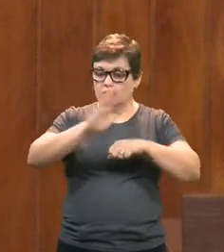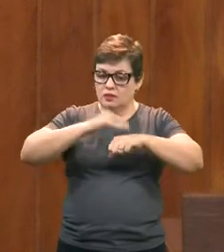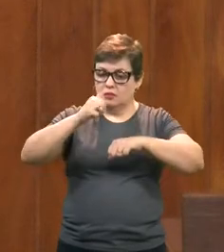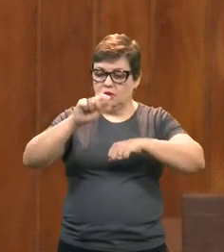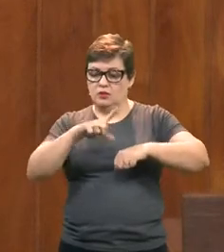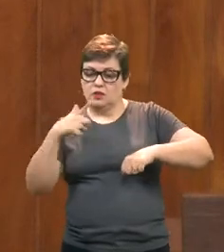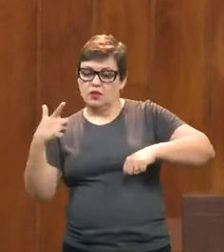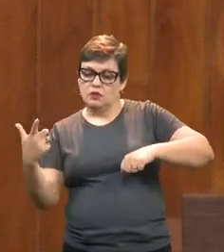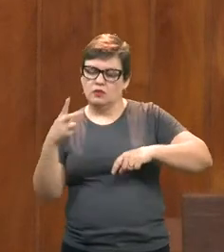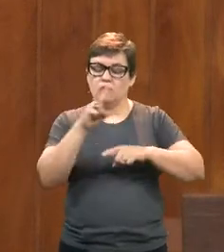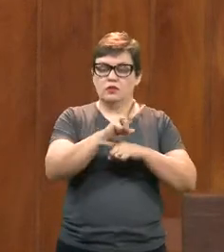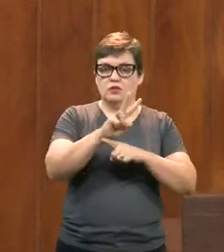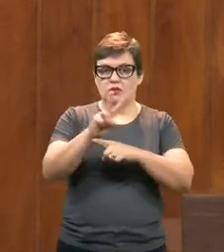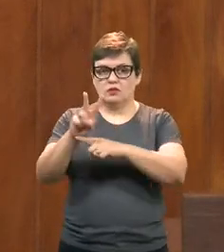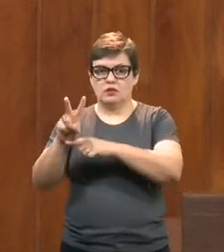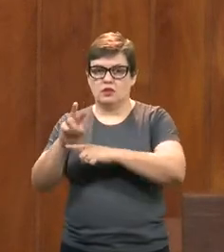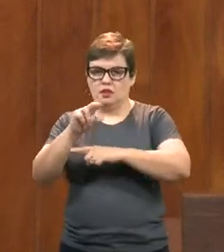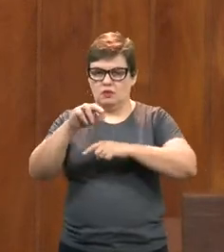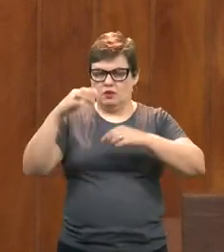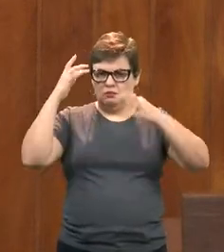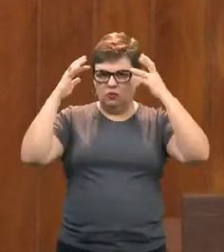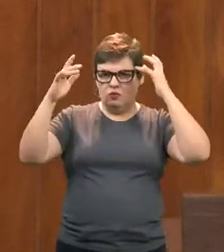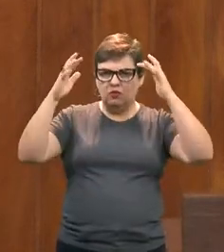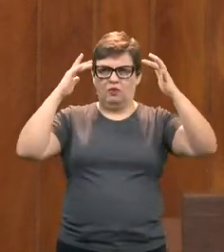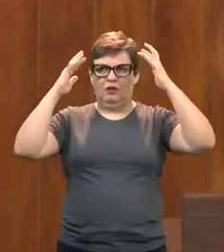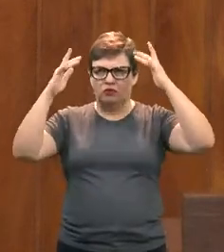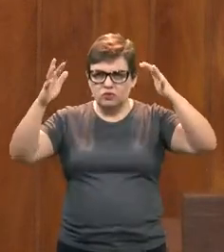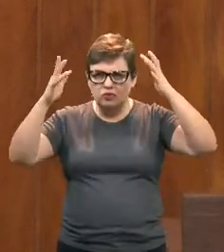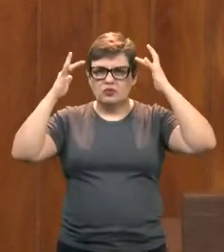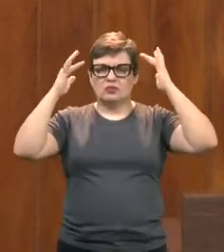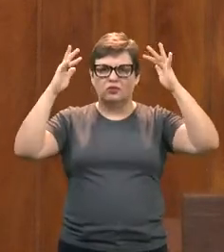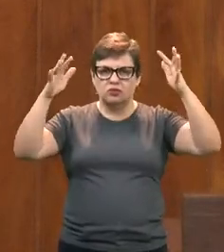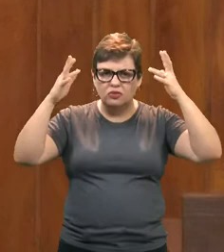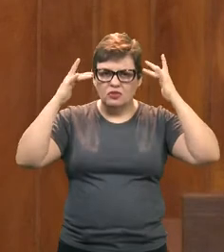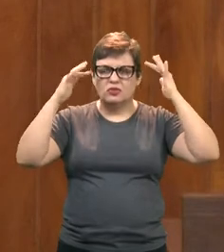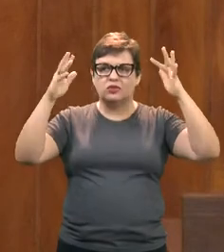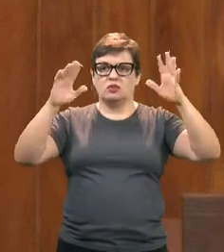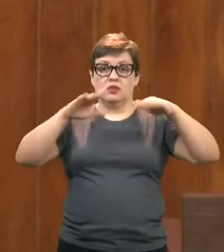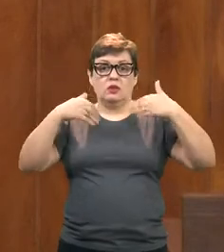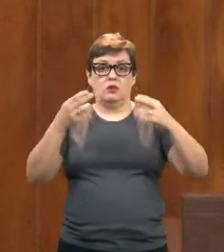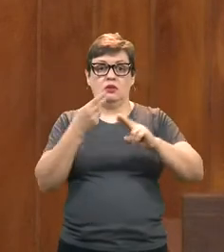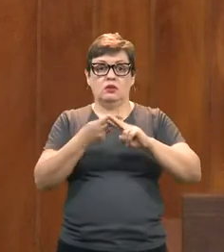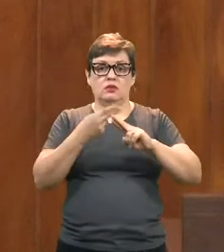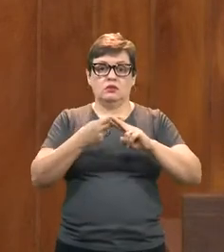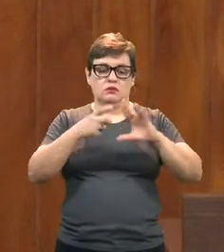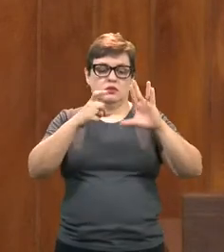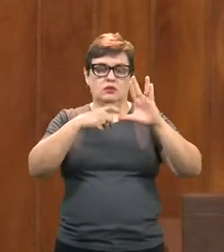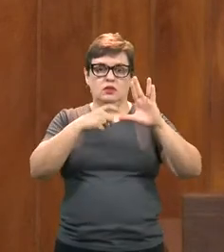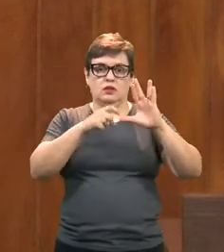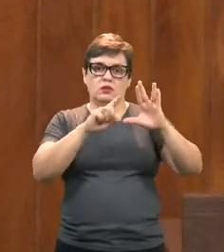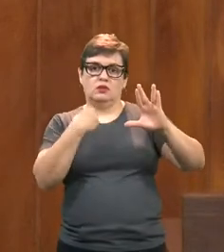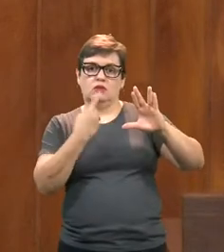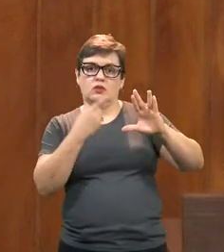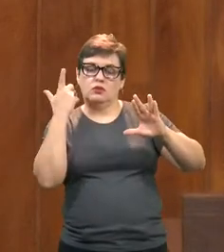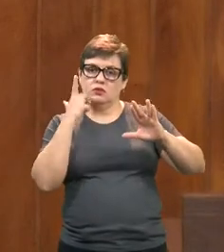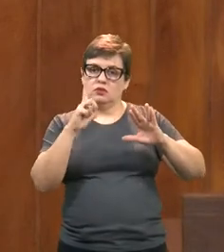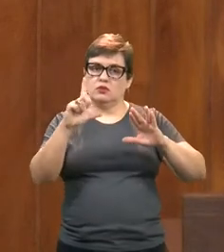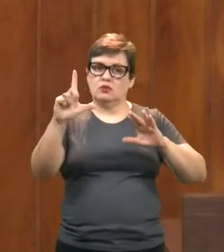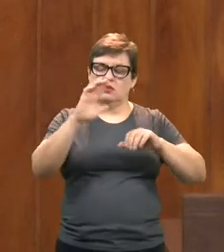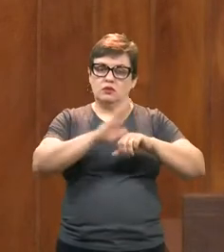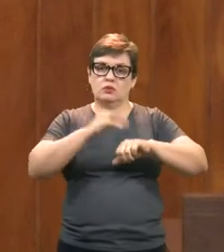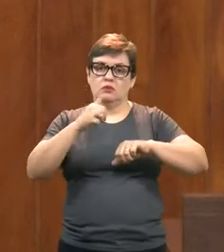Os autistas são muito hiperresponsivos, e já notamos que a utilização da cannabis, a gente consegue melhorar essa